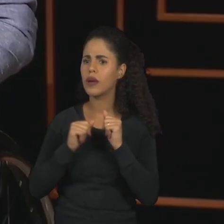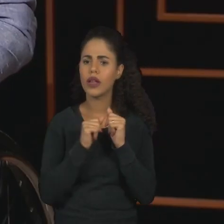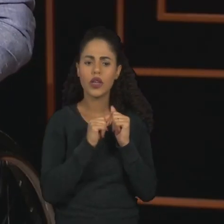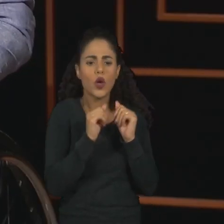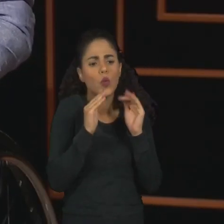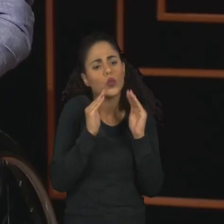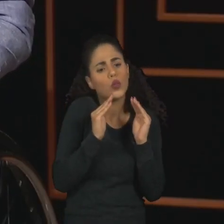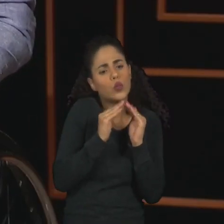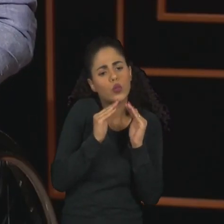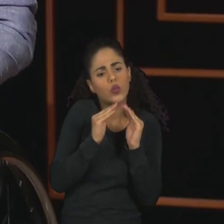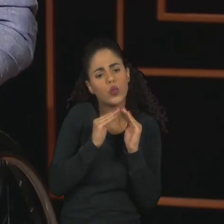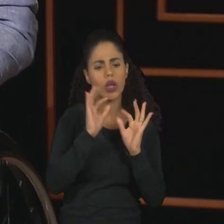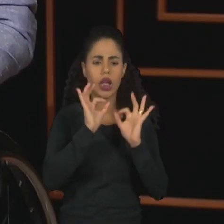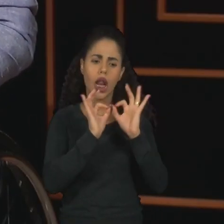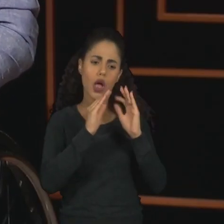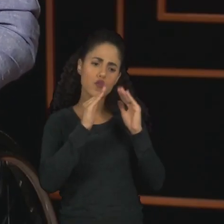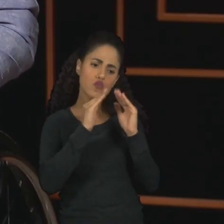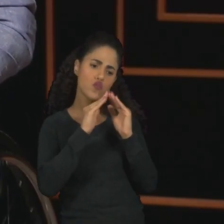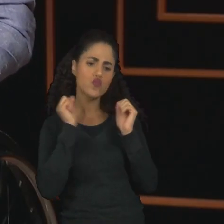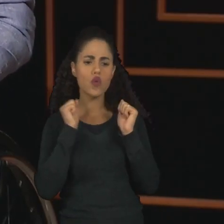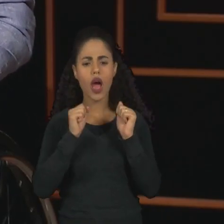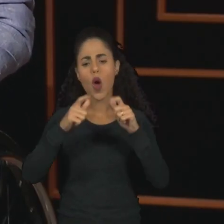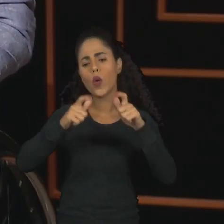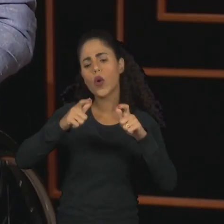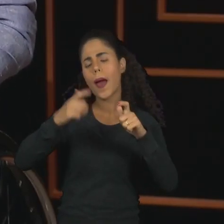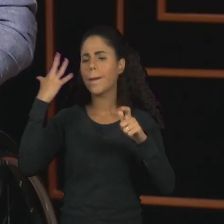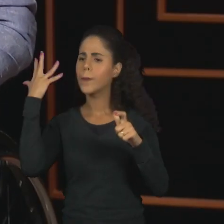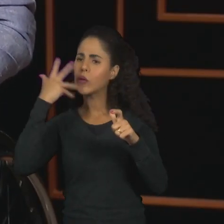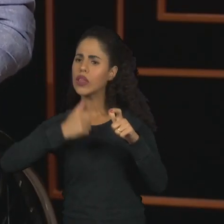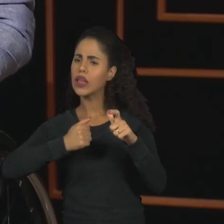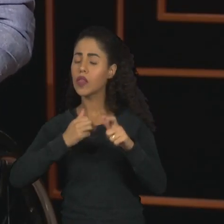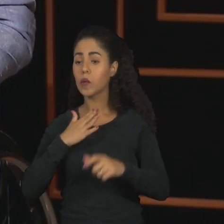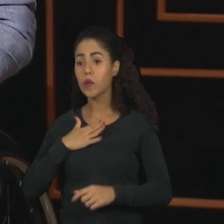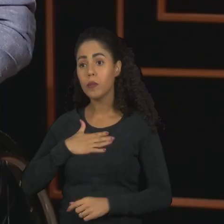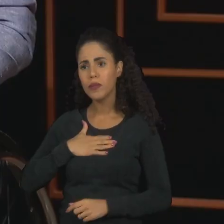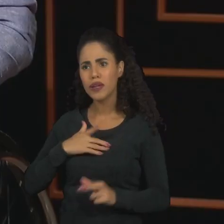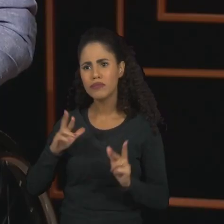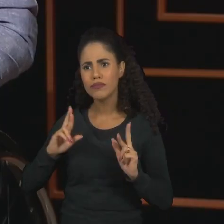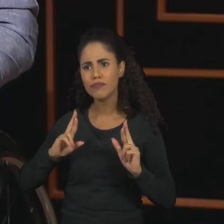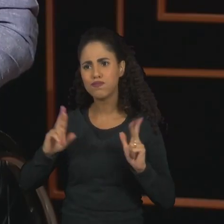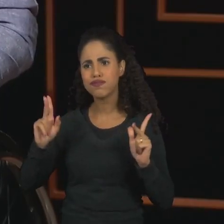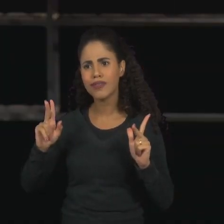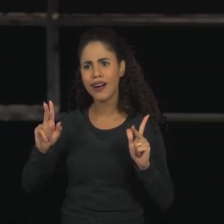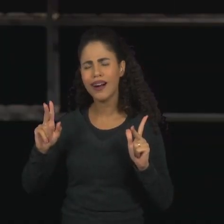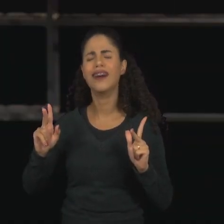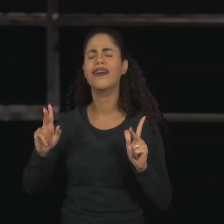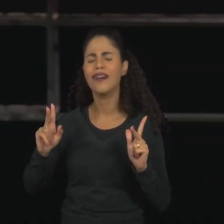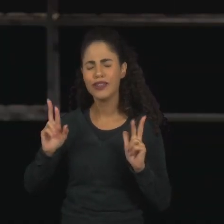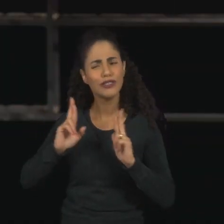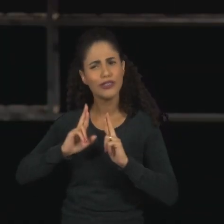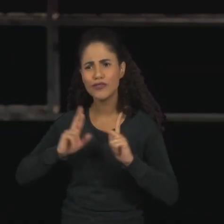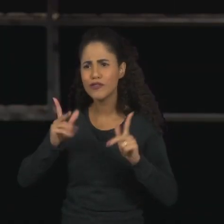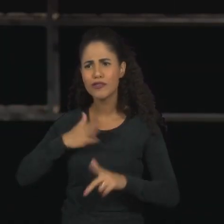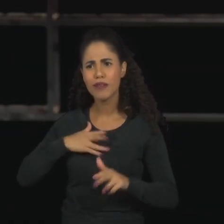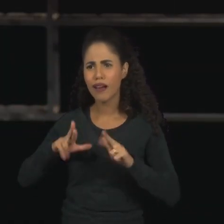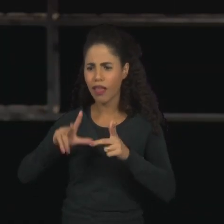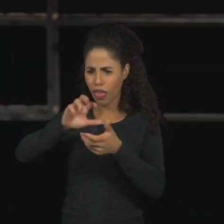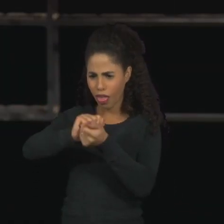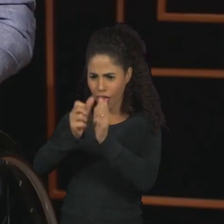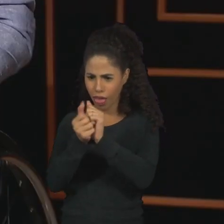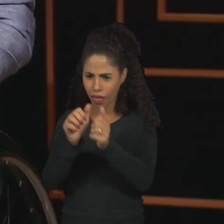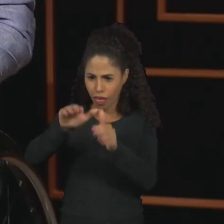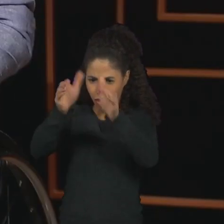casinha, fazia paisagenzinhas e tal, e o meu trabalho já eram umas coisas abstratas, umas